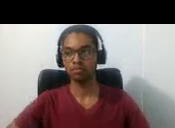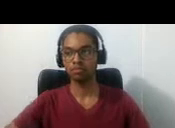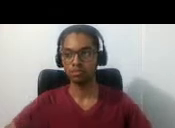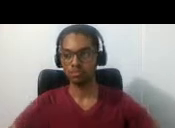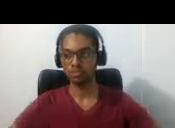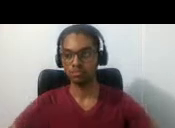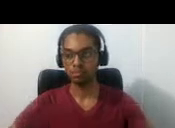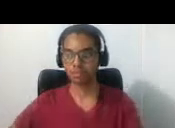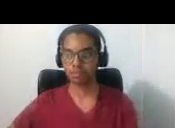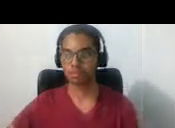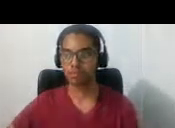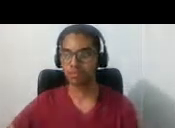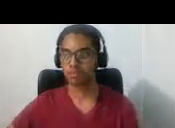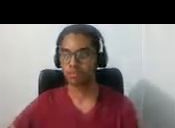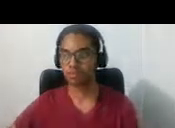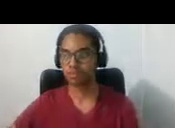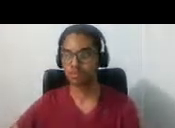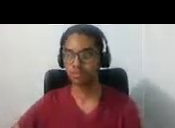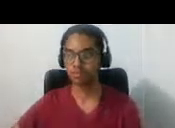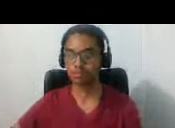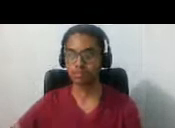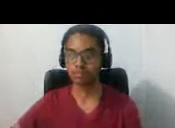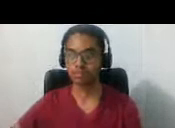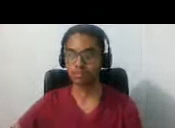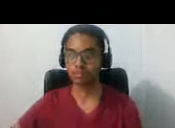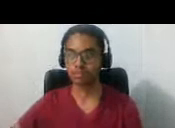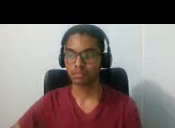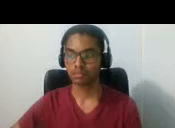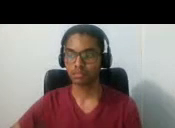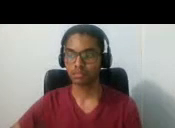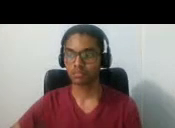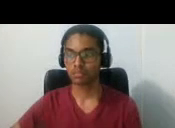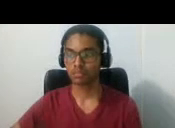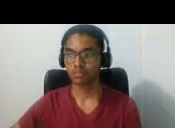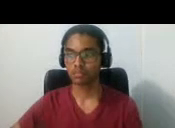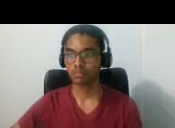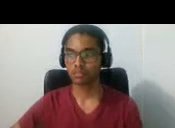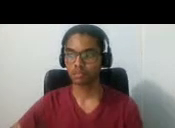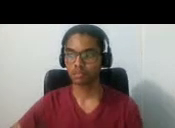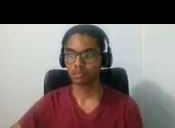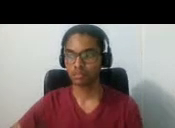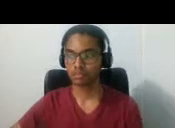condutores. O cabo da panela, por exemplo, tem que ser isolante, senão você se queima.